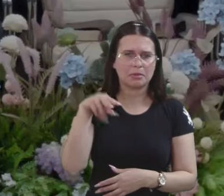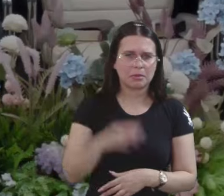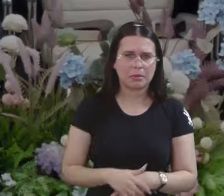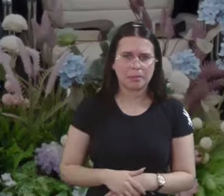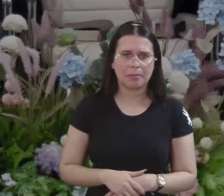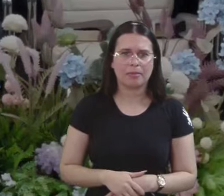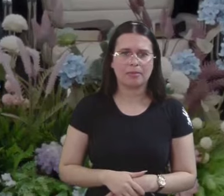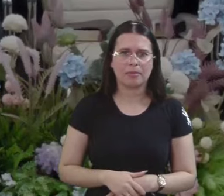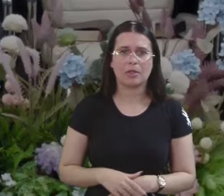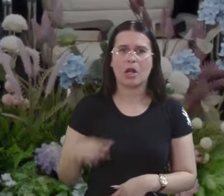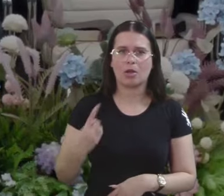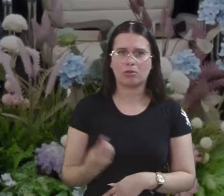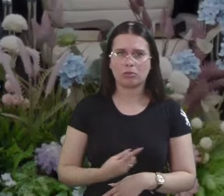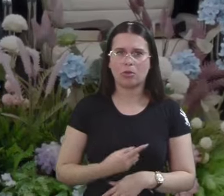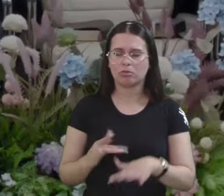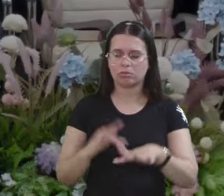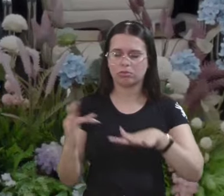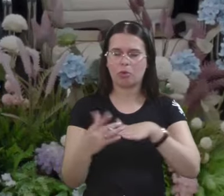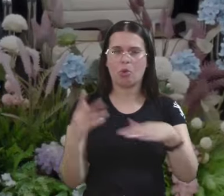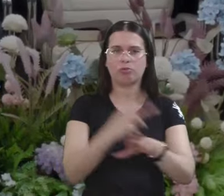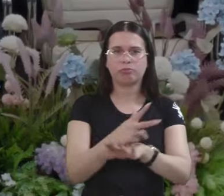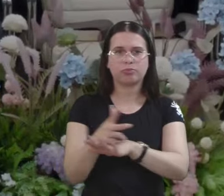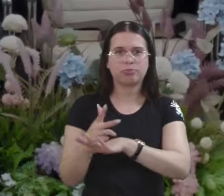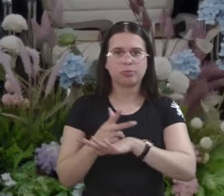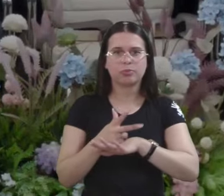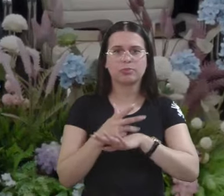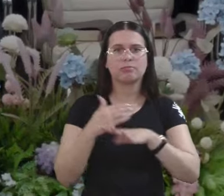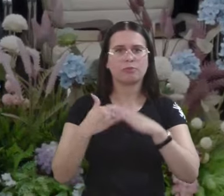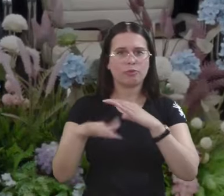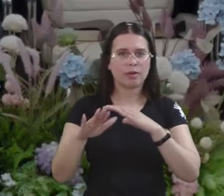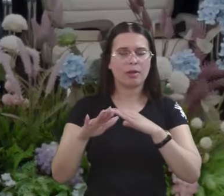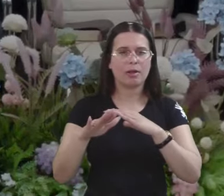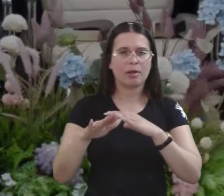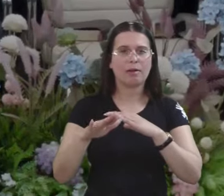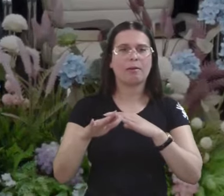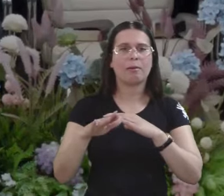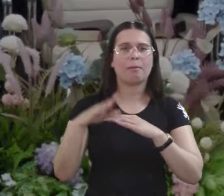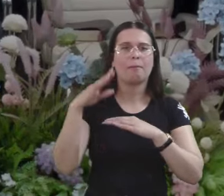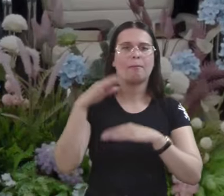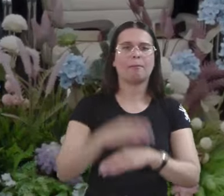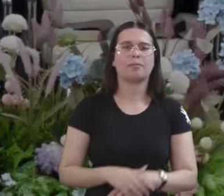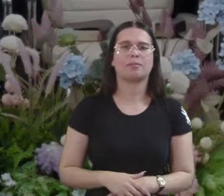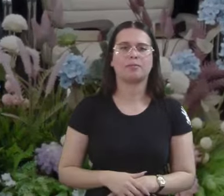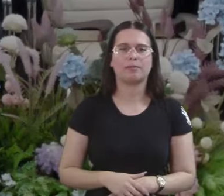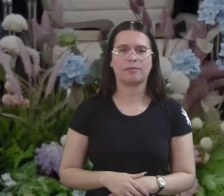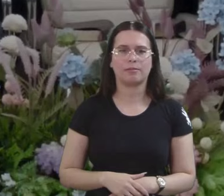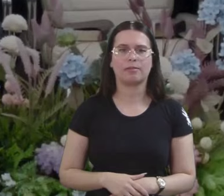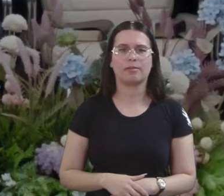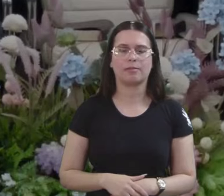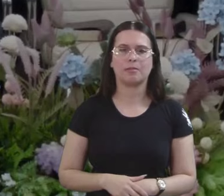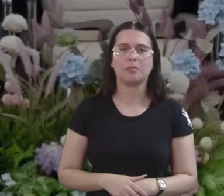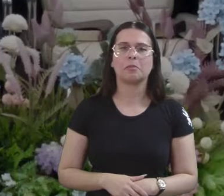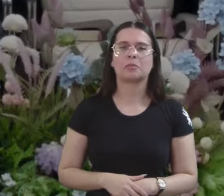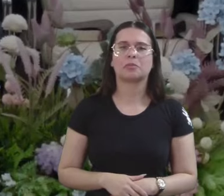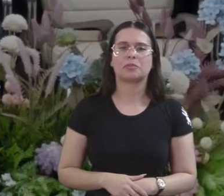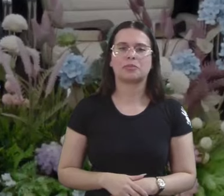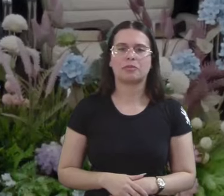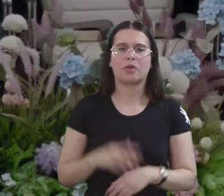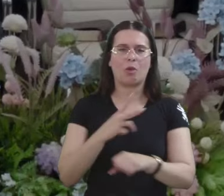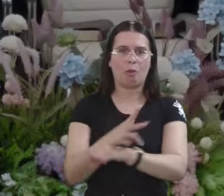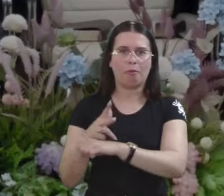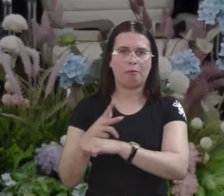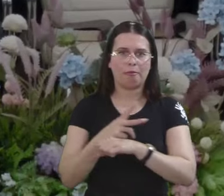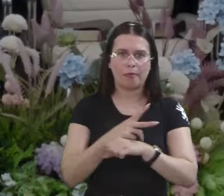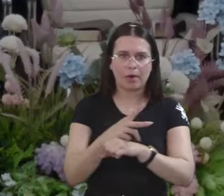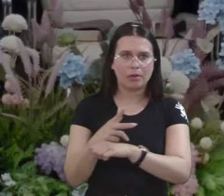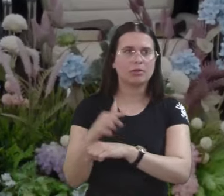gente publica, corre o Brasil inteiro. A mensagem, não frequente festas juninas. As escolas